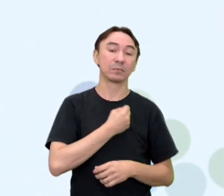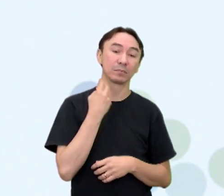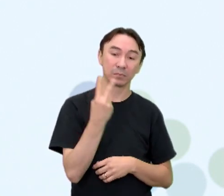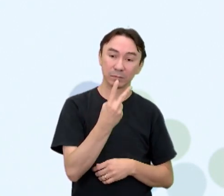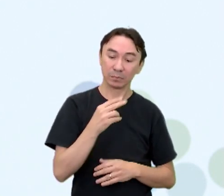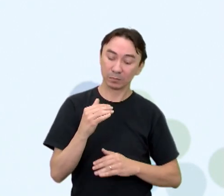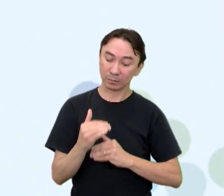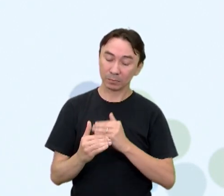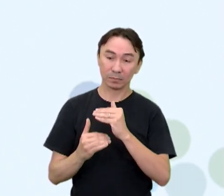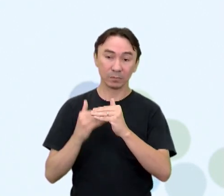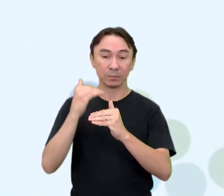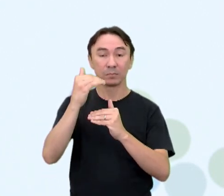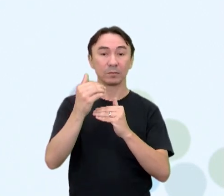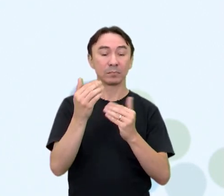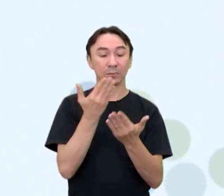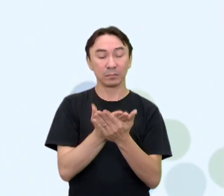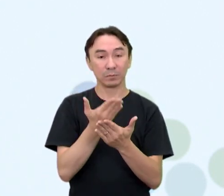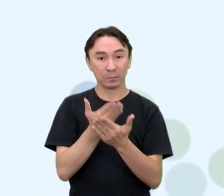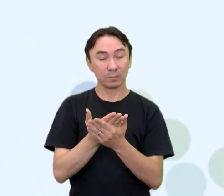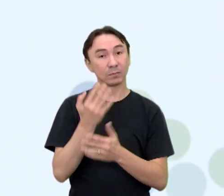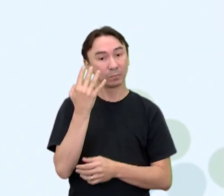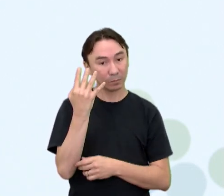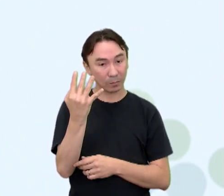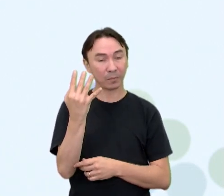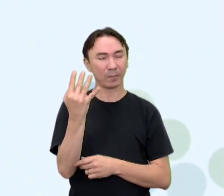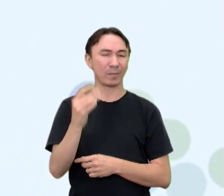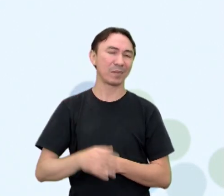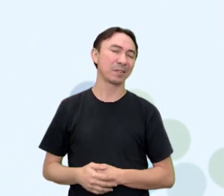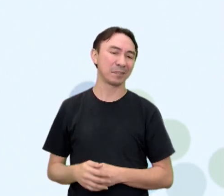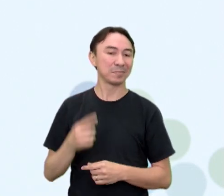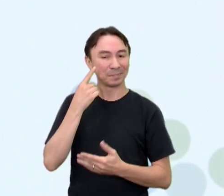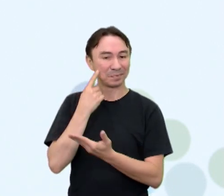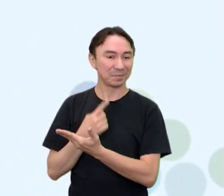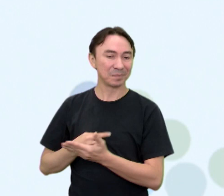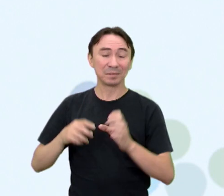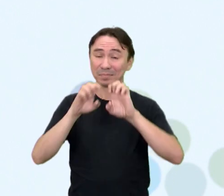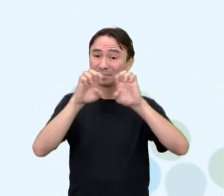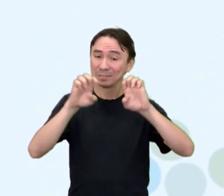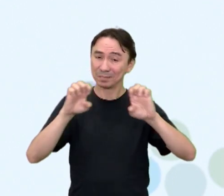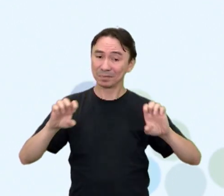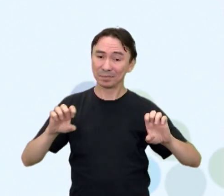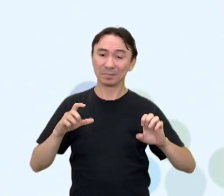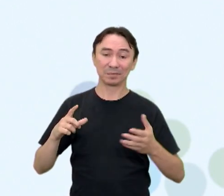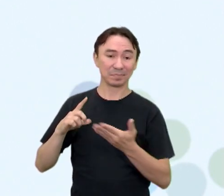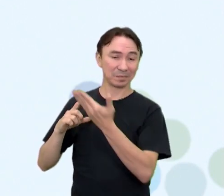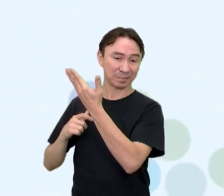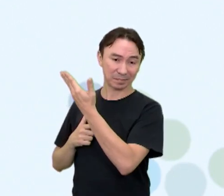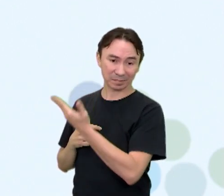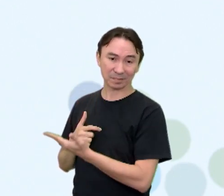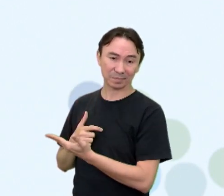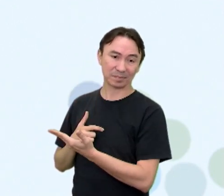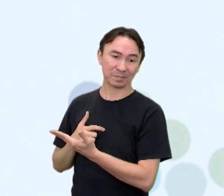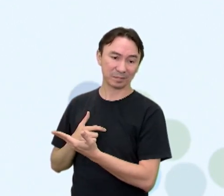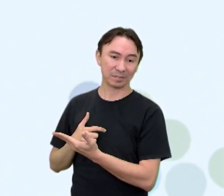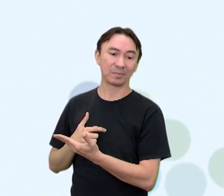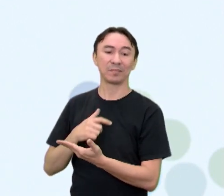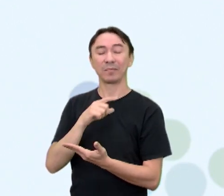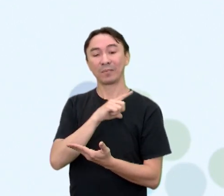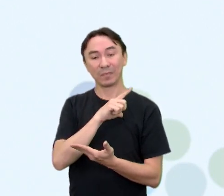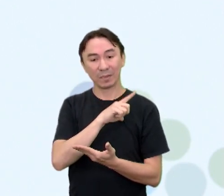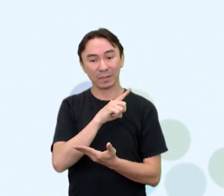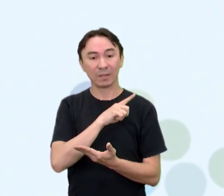aula 4, sempre lembrando que essa estrutura que a gente apresenta para você dos componentes, ela está dividida lá em 2